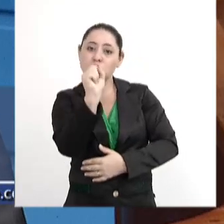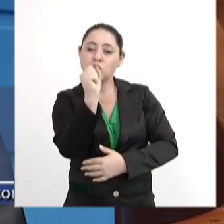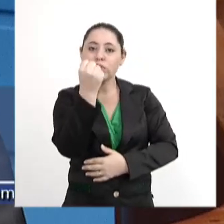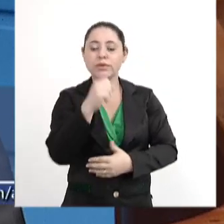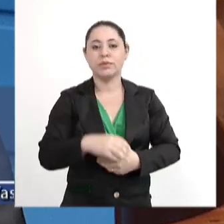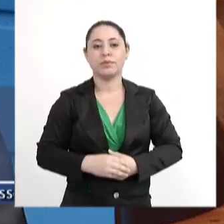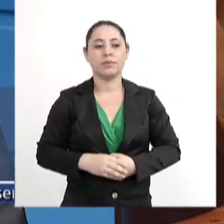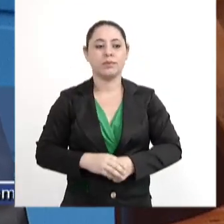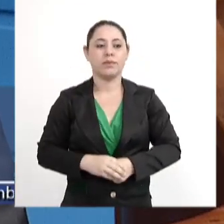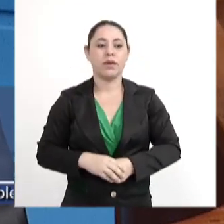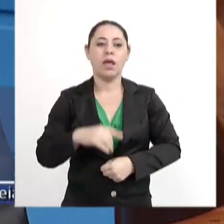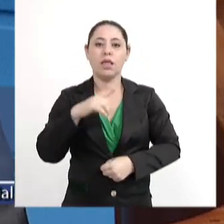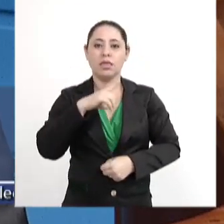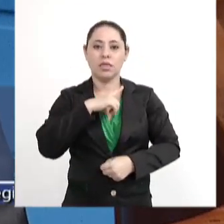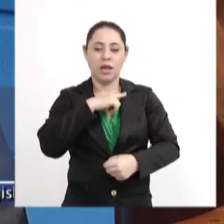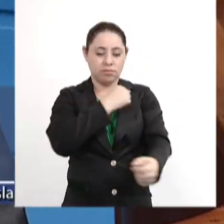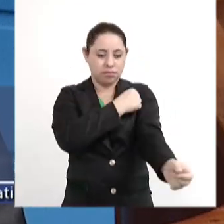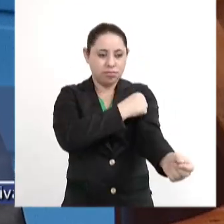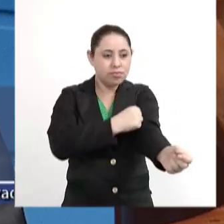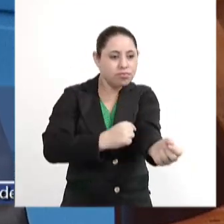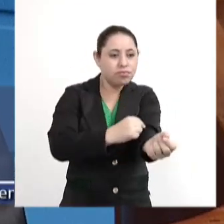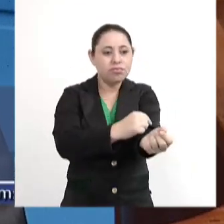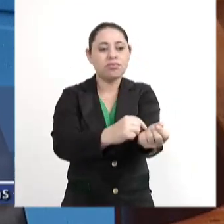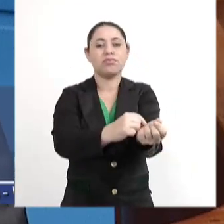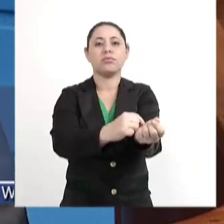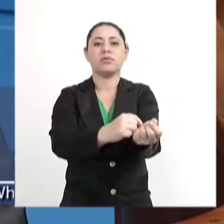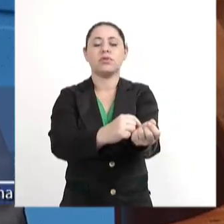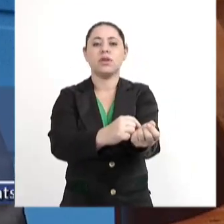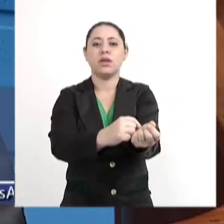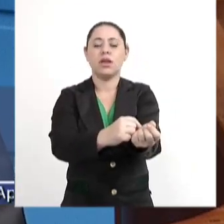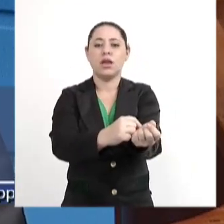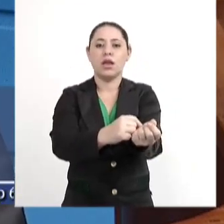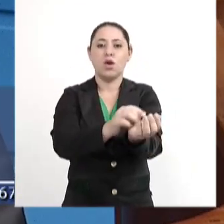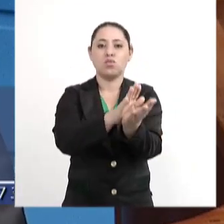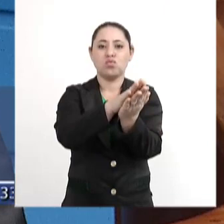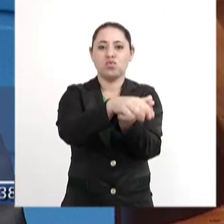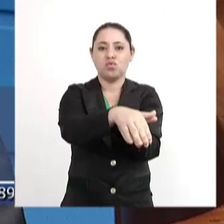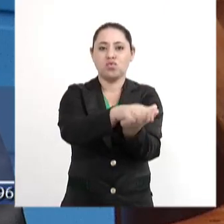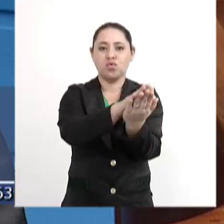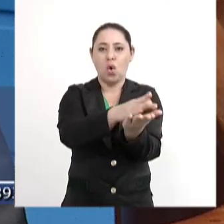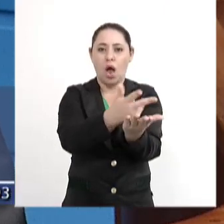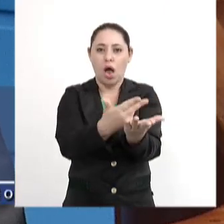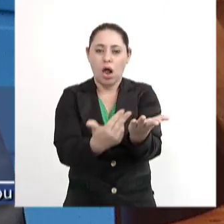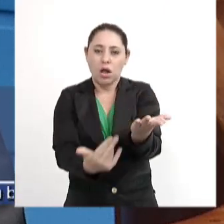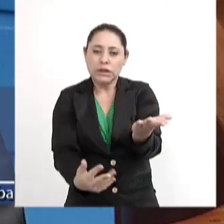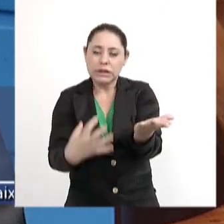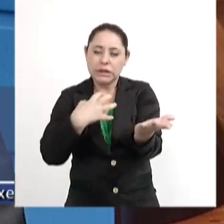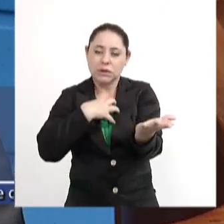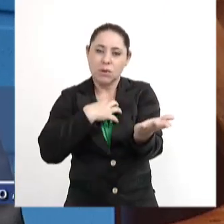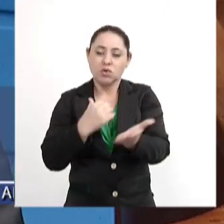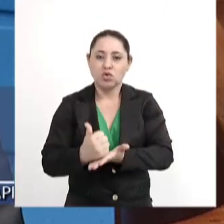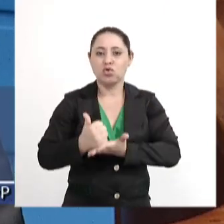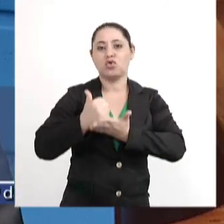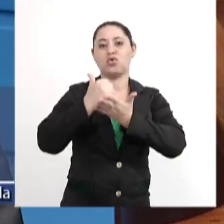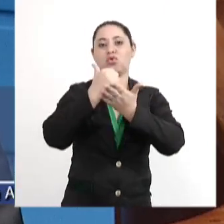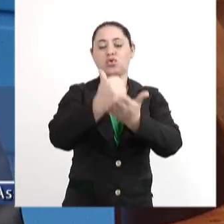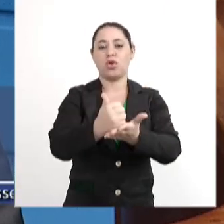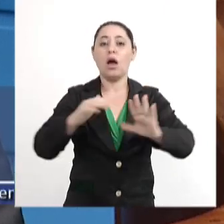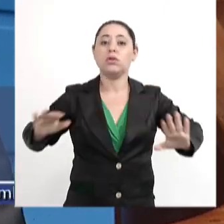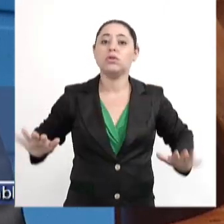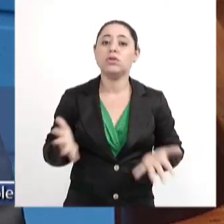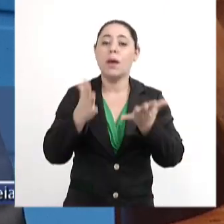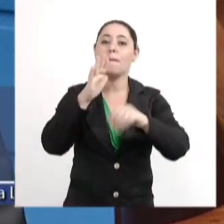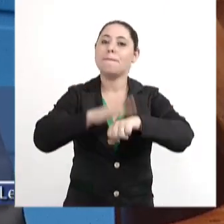Tenho as minhas veias drenadas por esse sentimento de ajudar, incentivar que